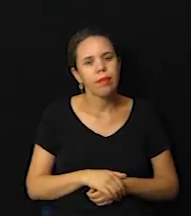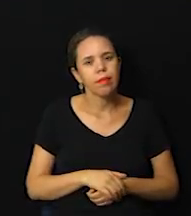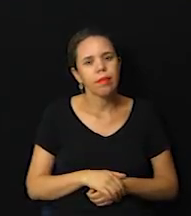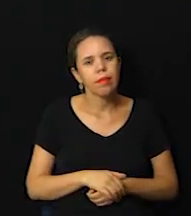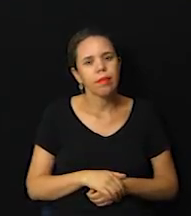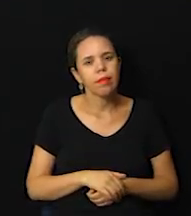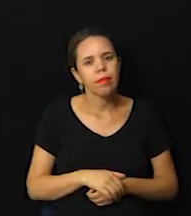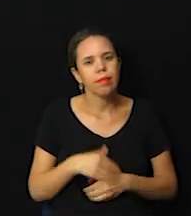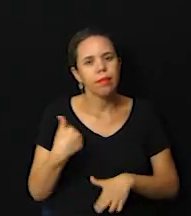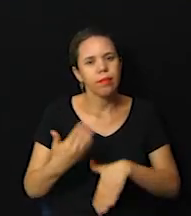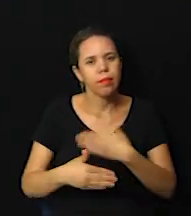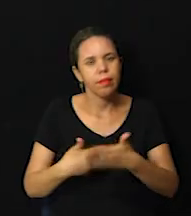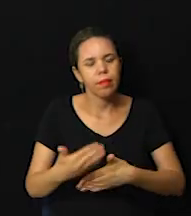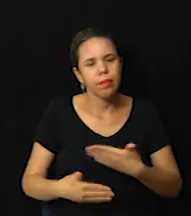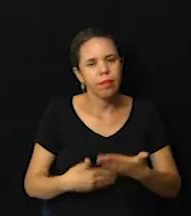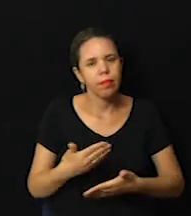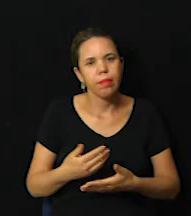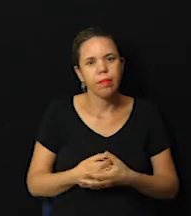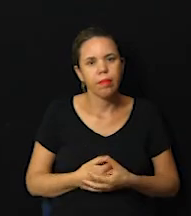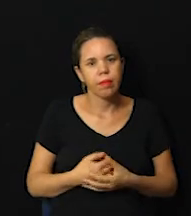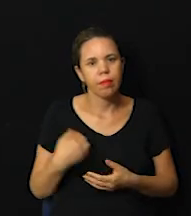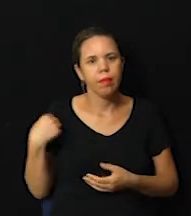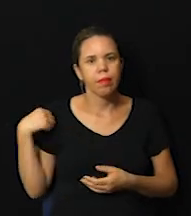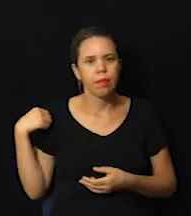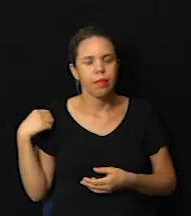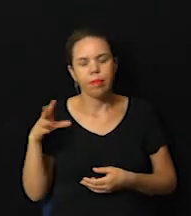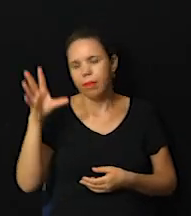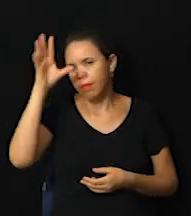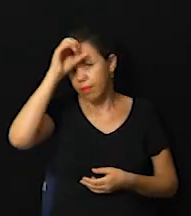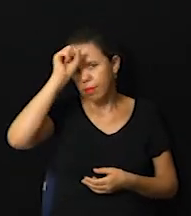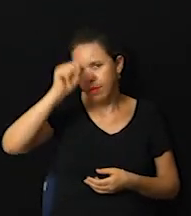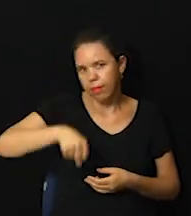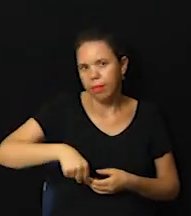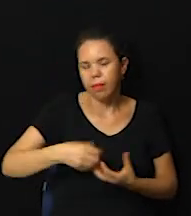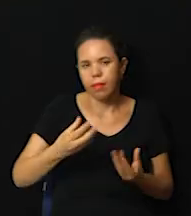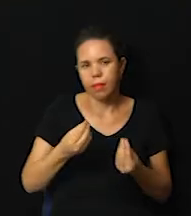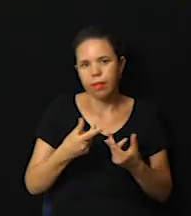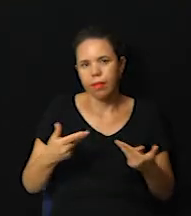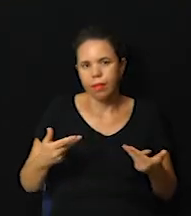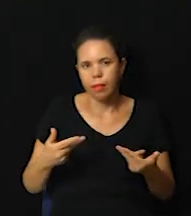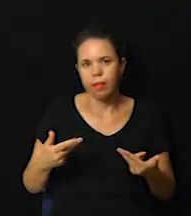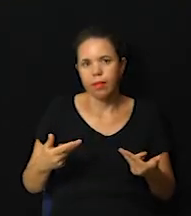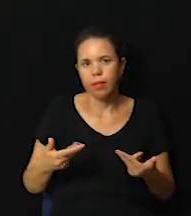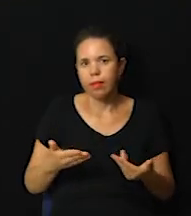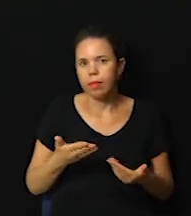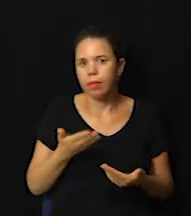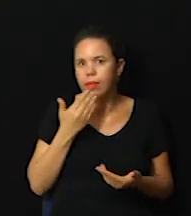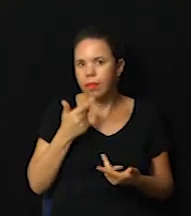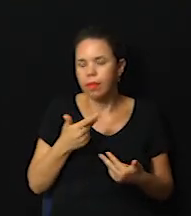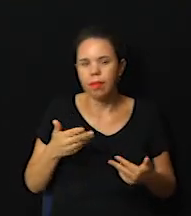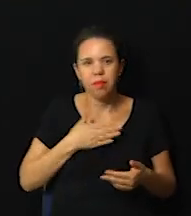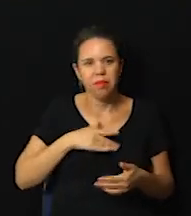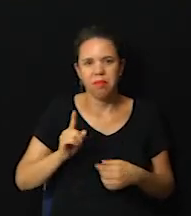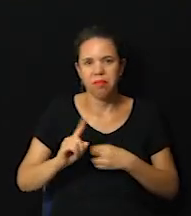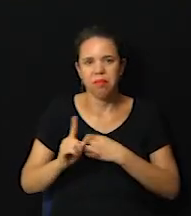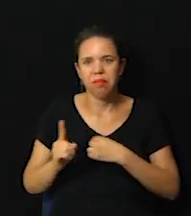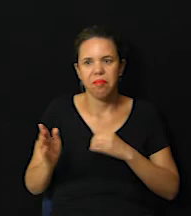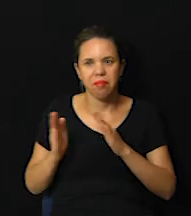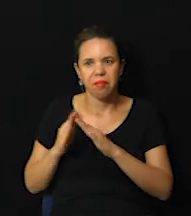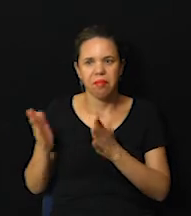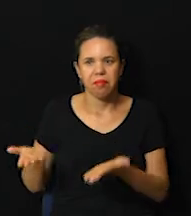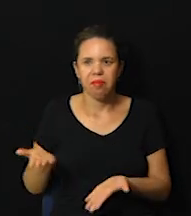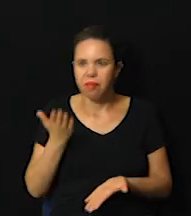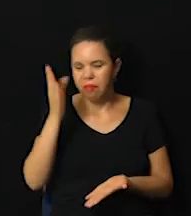com essa rotina mesmo, né, de mas eles aprendem sim bastante coisas. Aprendem até a comer coisas que não gostam em